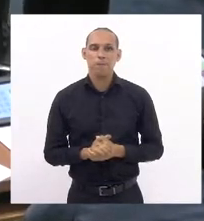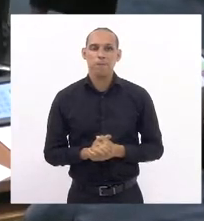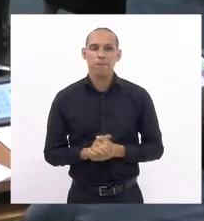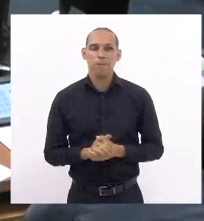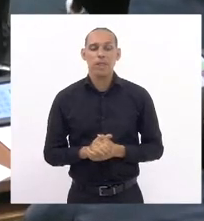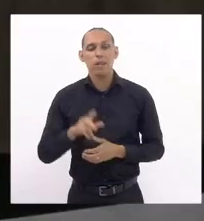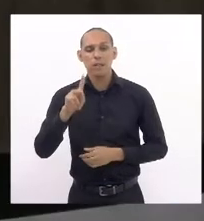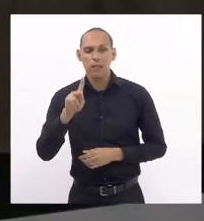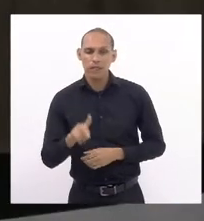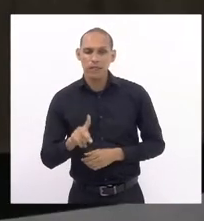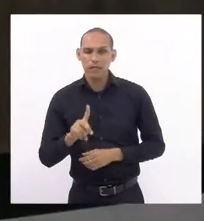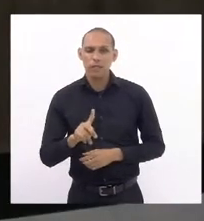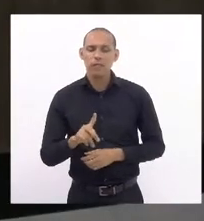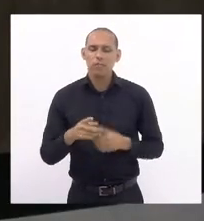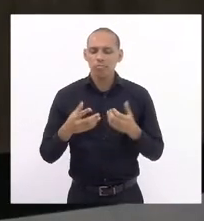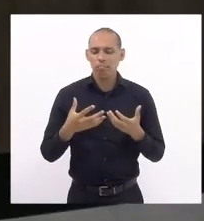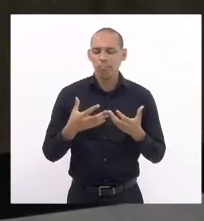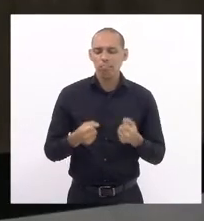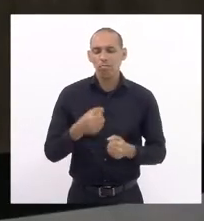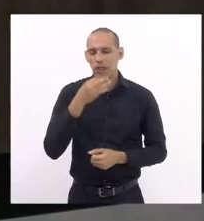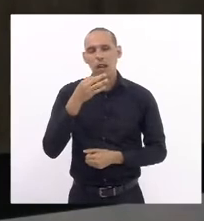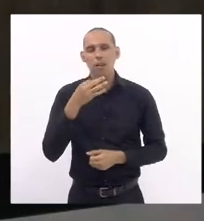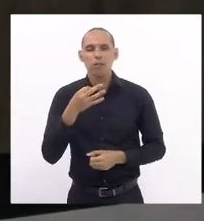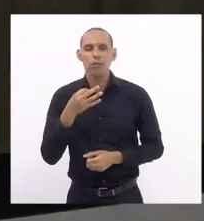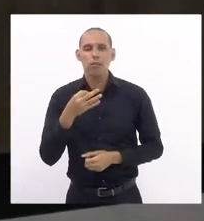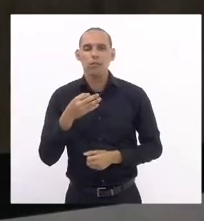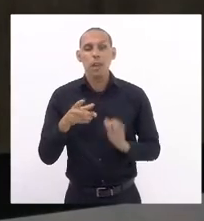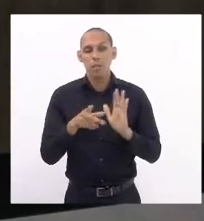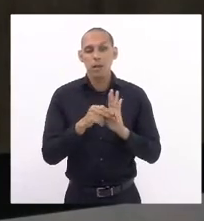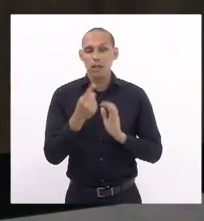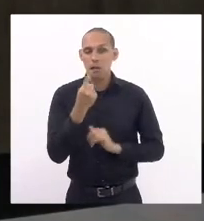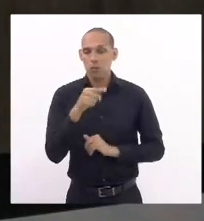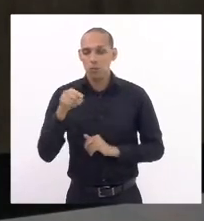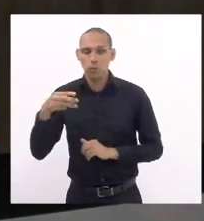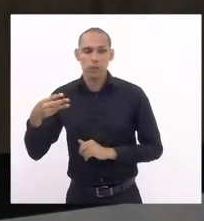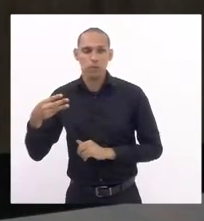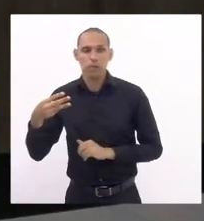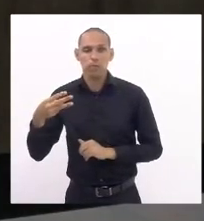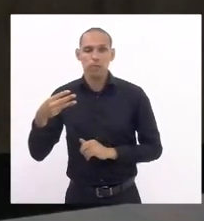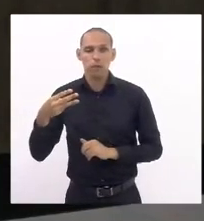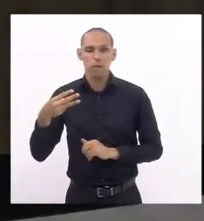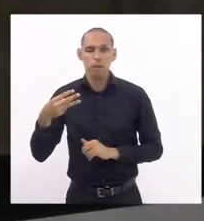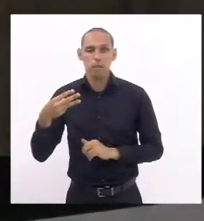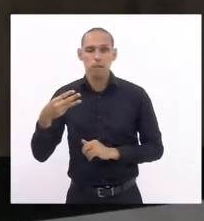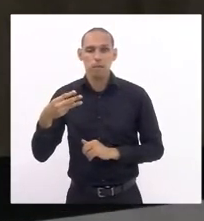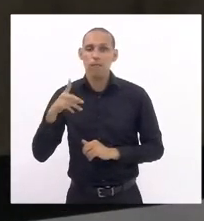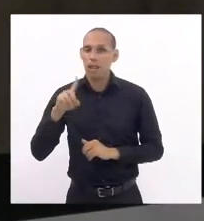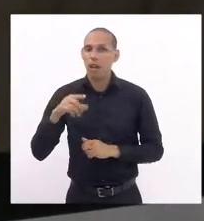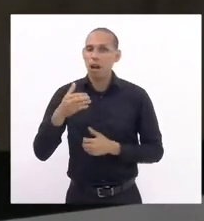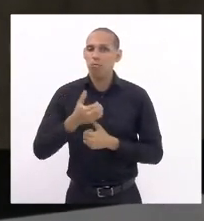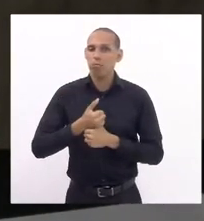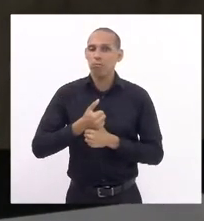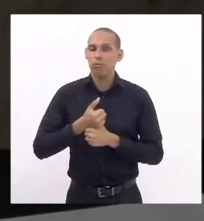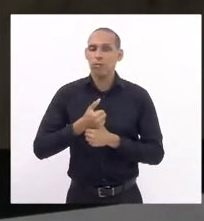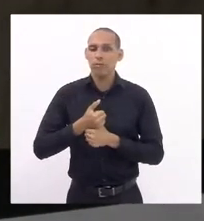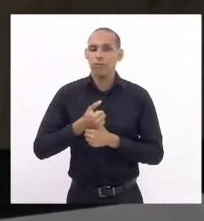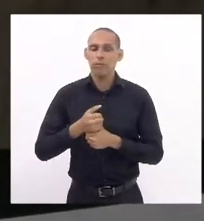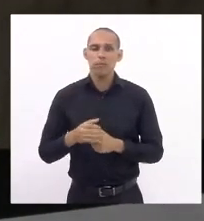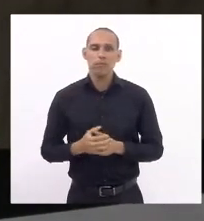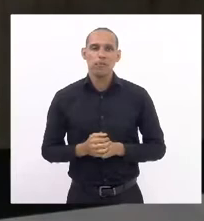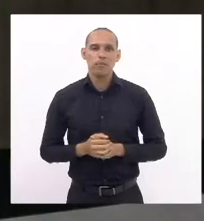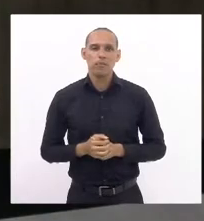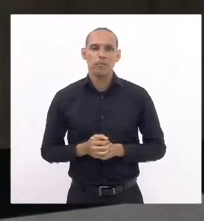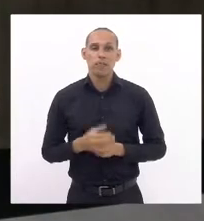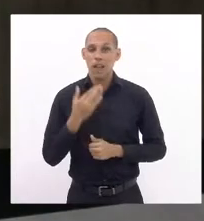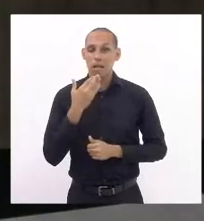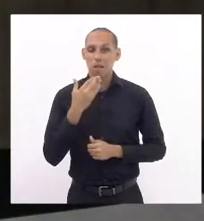Senhor presidente, favorável às emendas 1 a 3, concluindo por substitutivo,